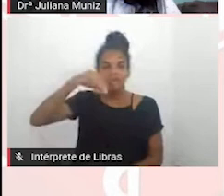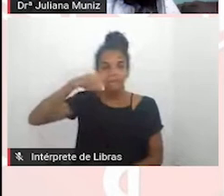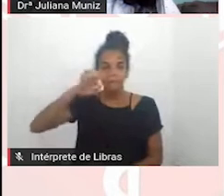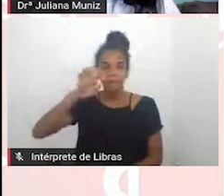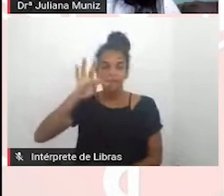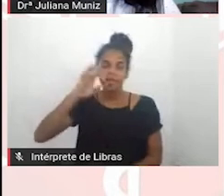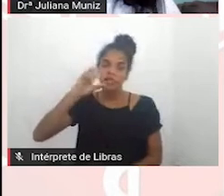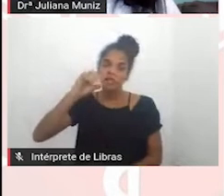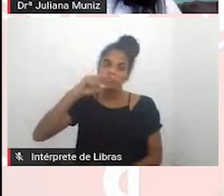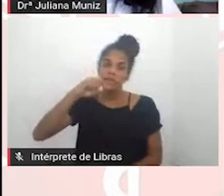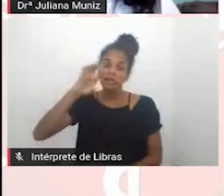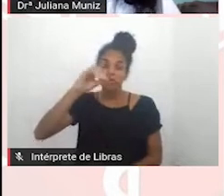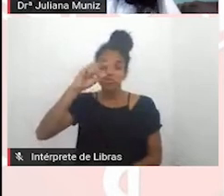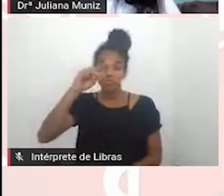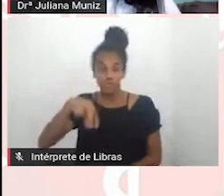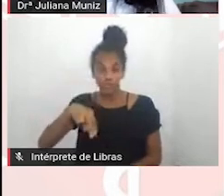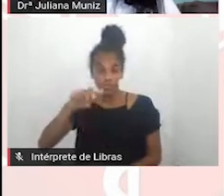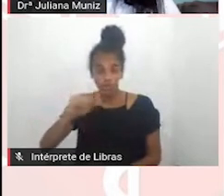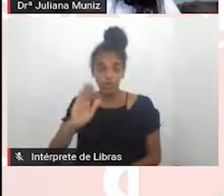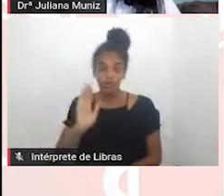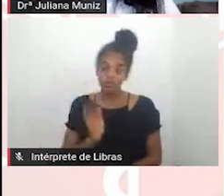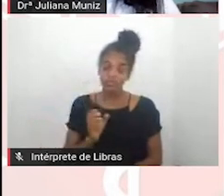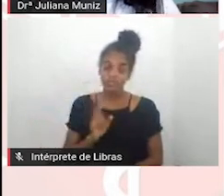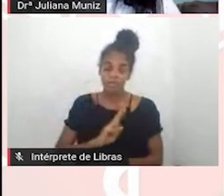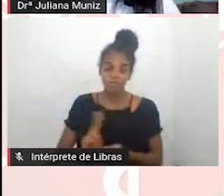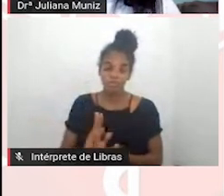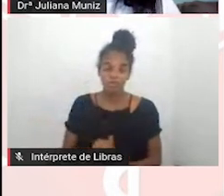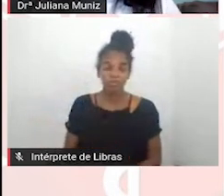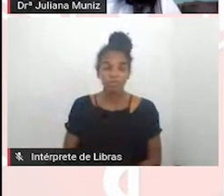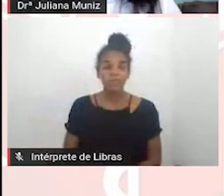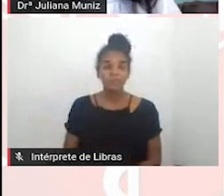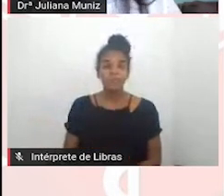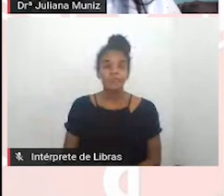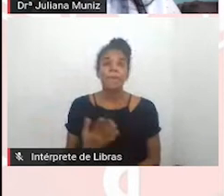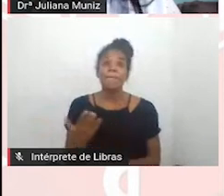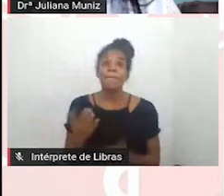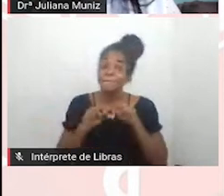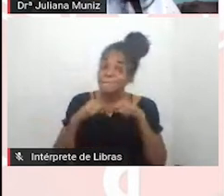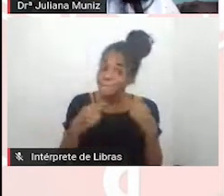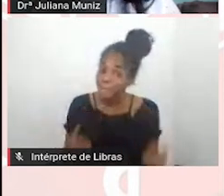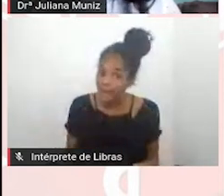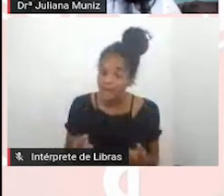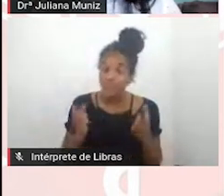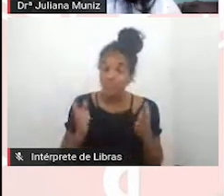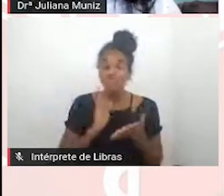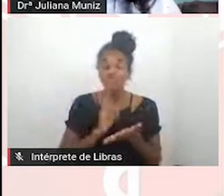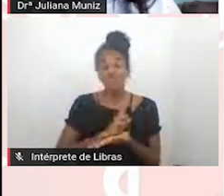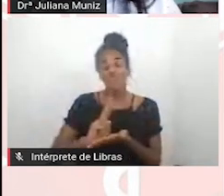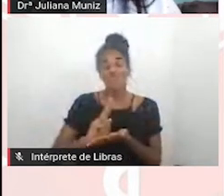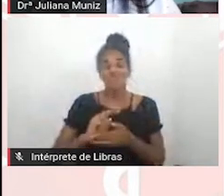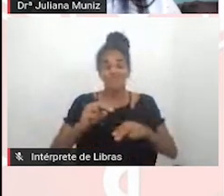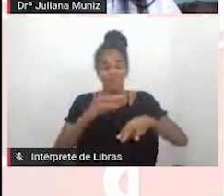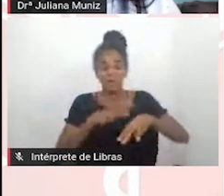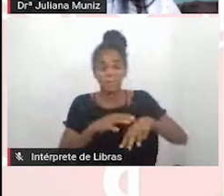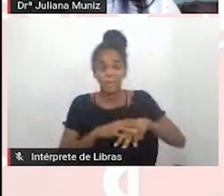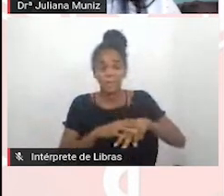ser eficaz apenas para pacientes graves e que estão hipoxêmicos, ou seja, paciente que não precisa de